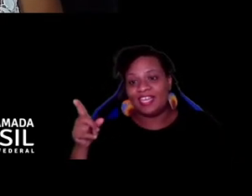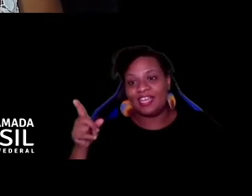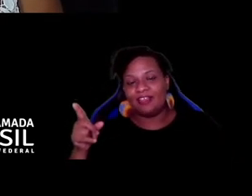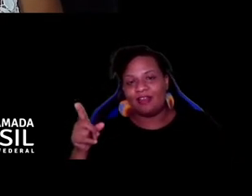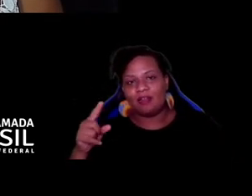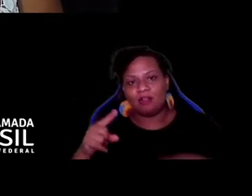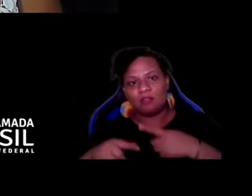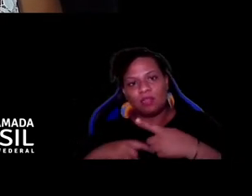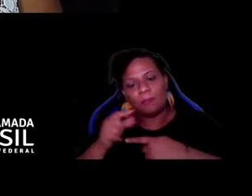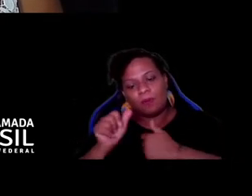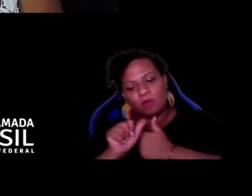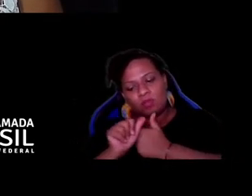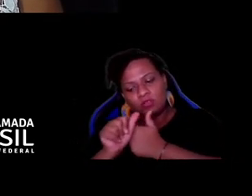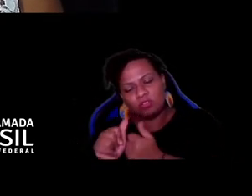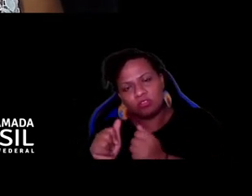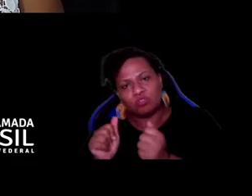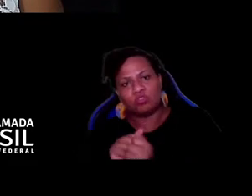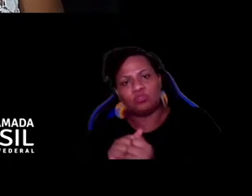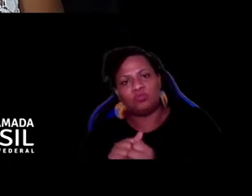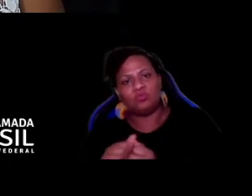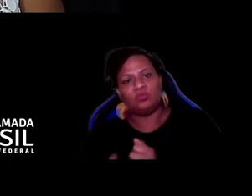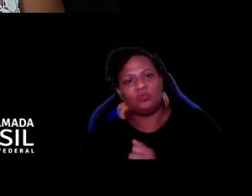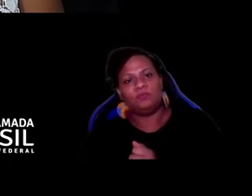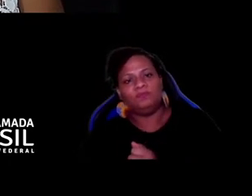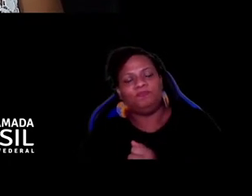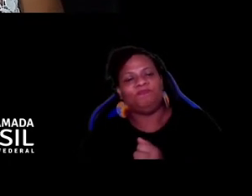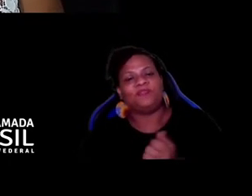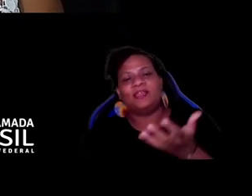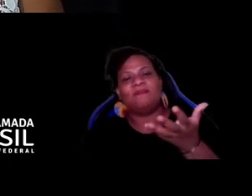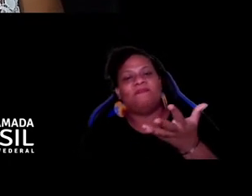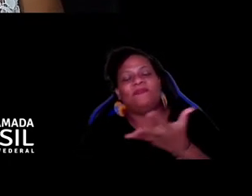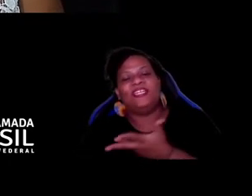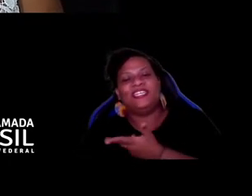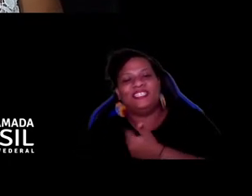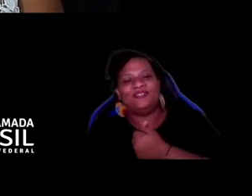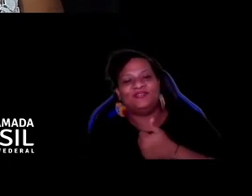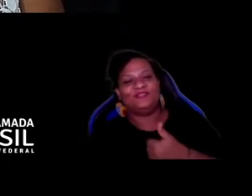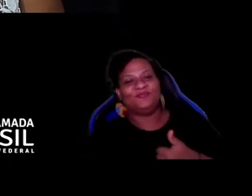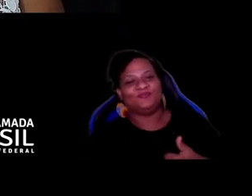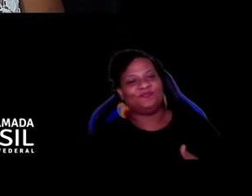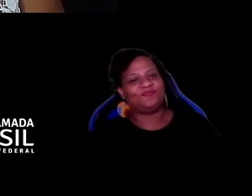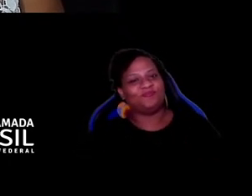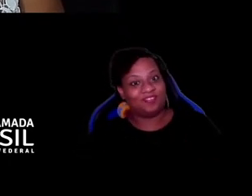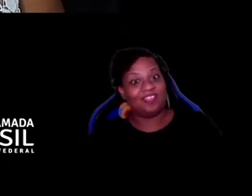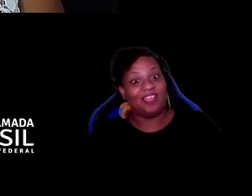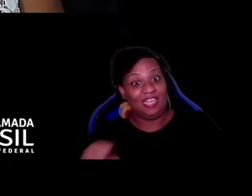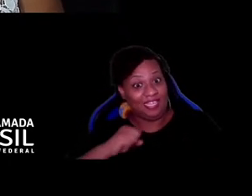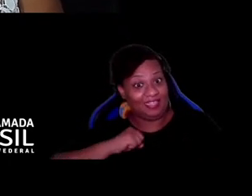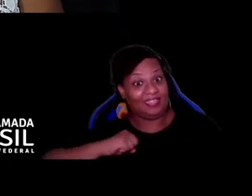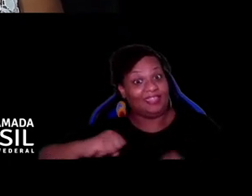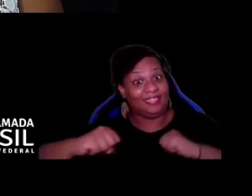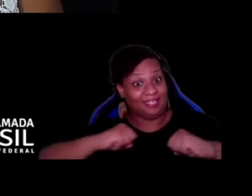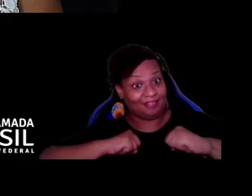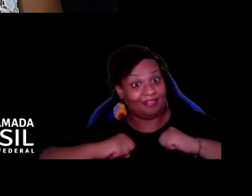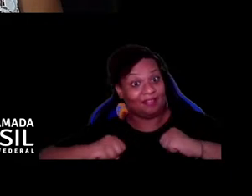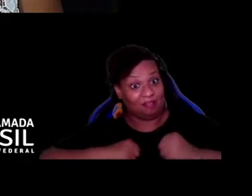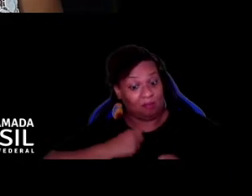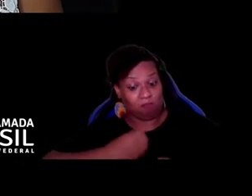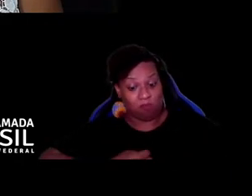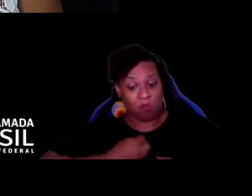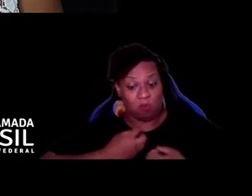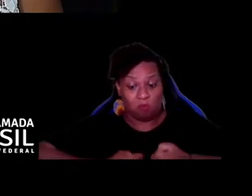nos aproximamos e é extraordinária. E ela é danada, né? Porque ela compõe também